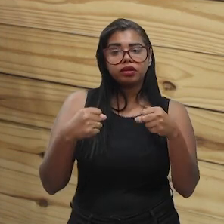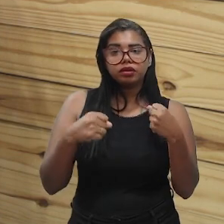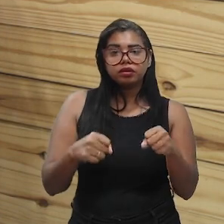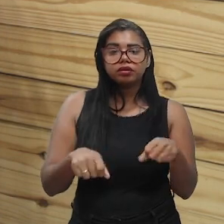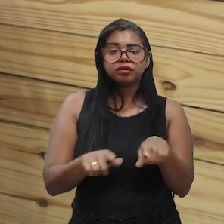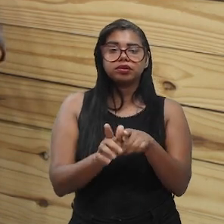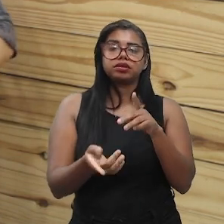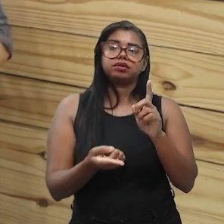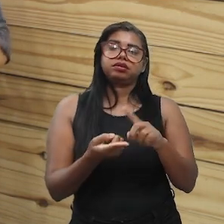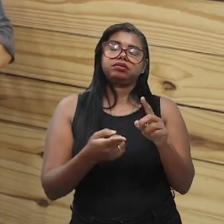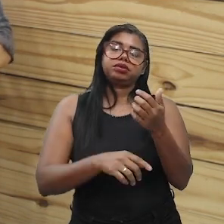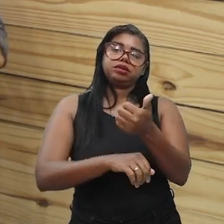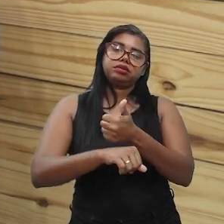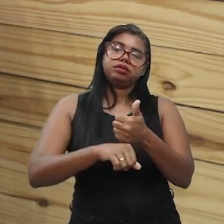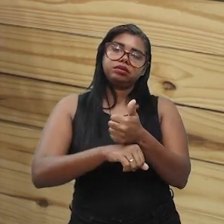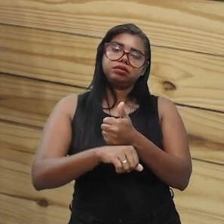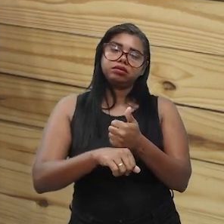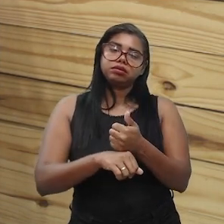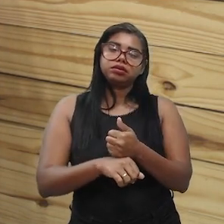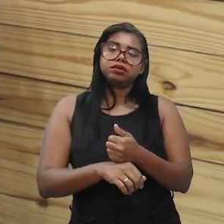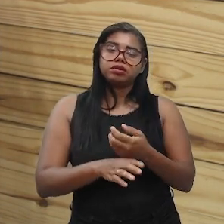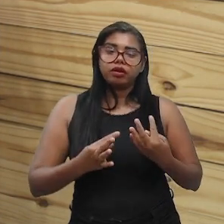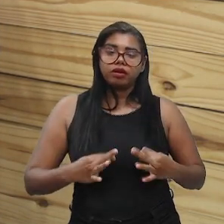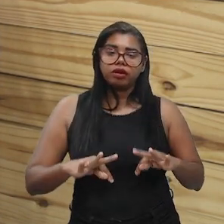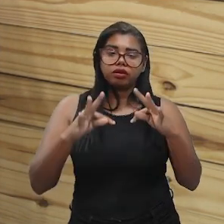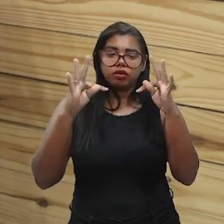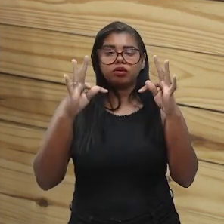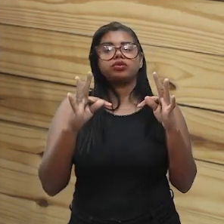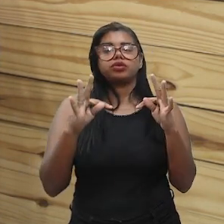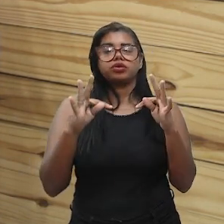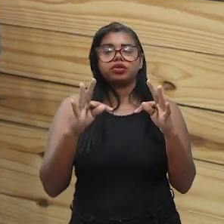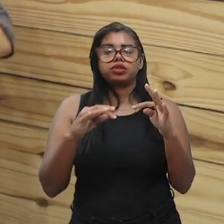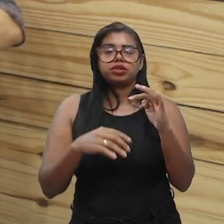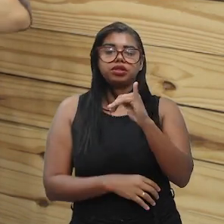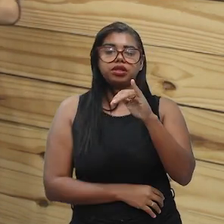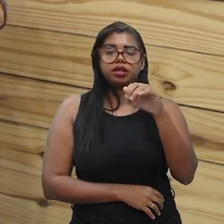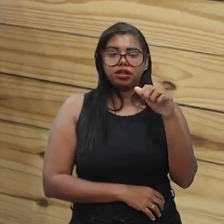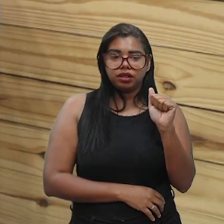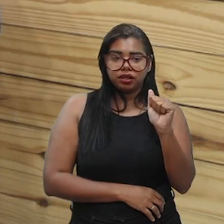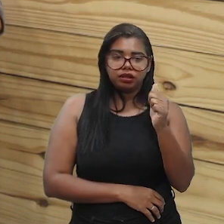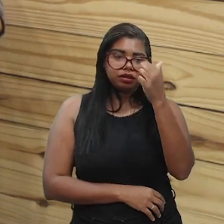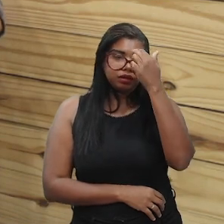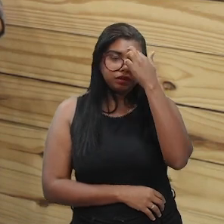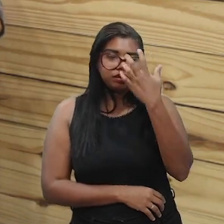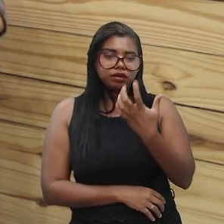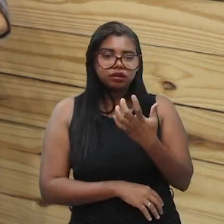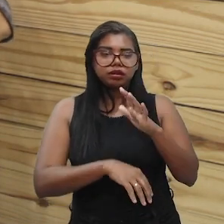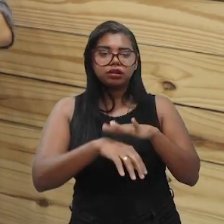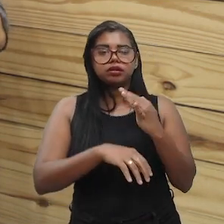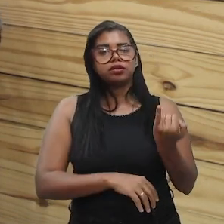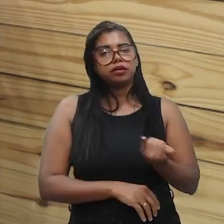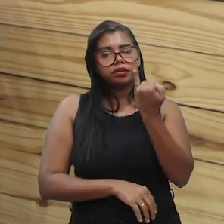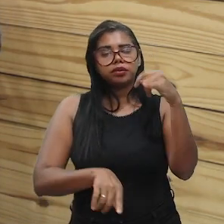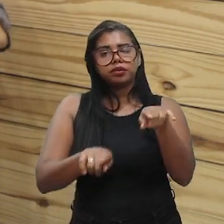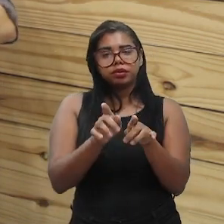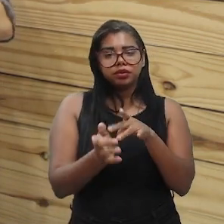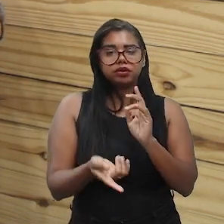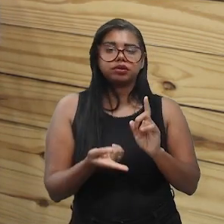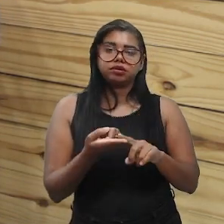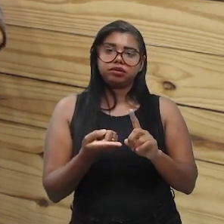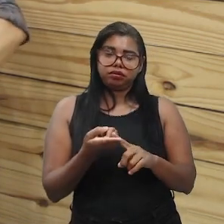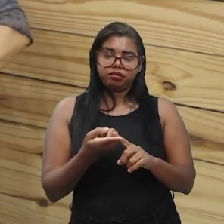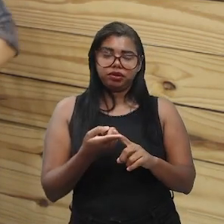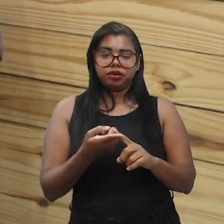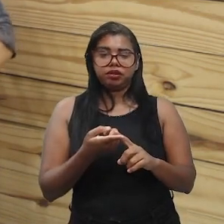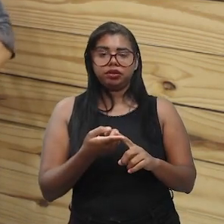requisitam do profissional conhecimento na área de tecnologia de informação e comunicação, é muito importante, que o profissional